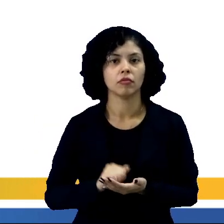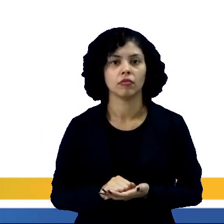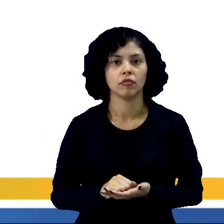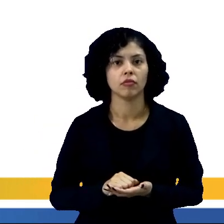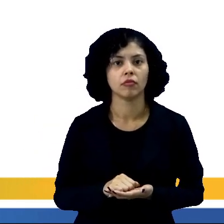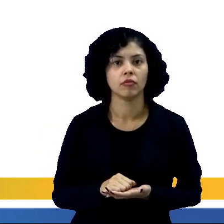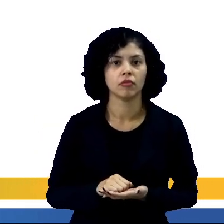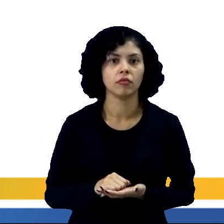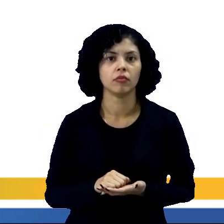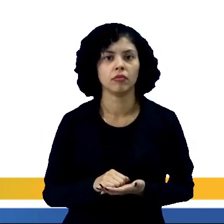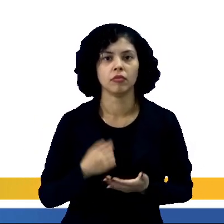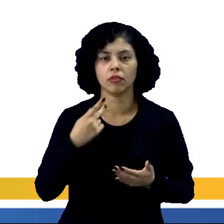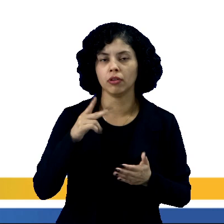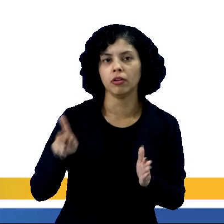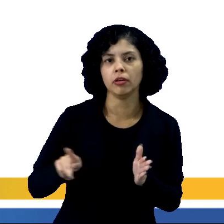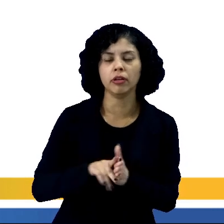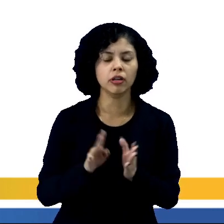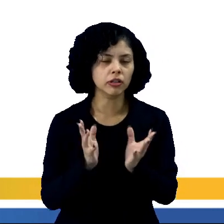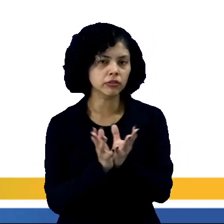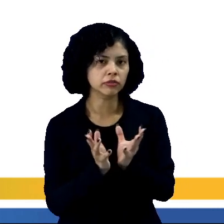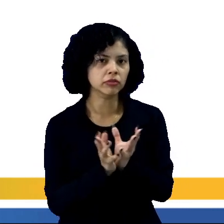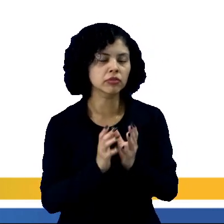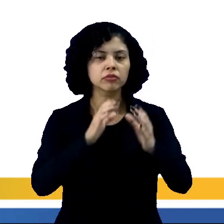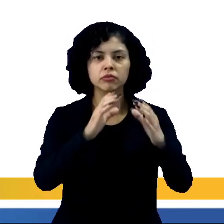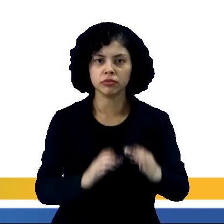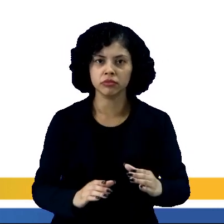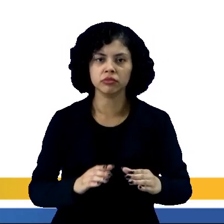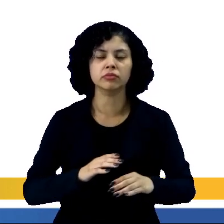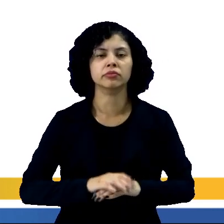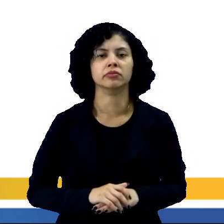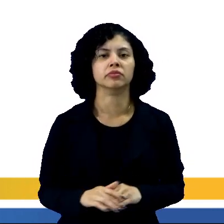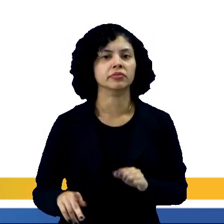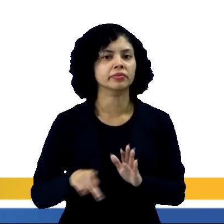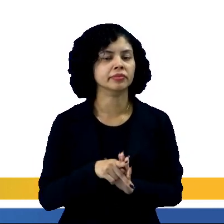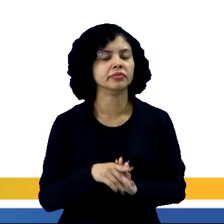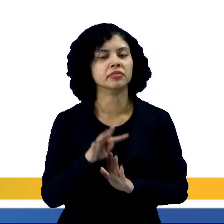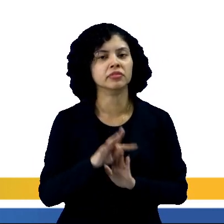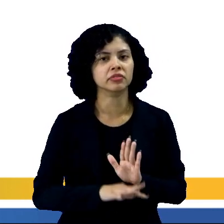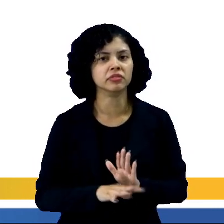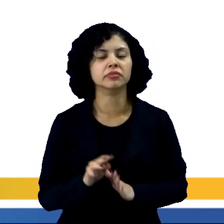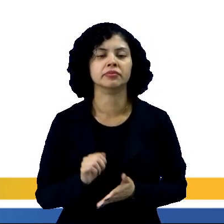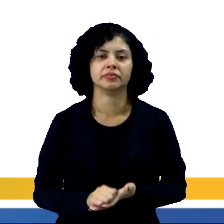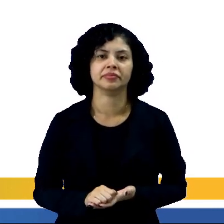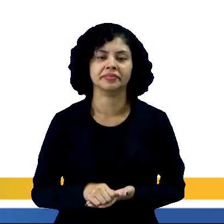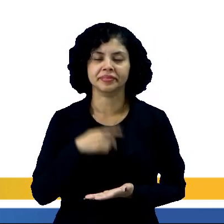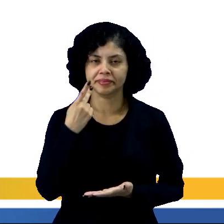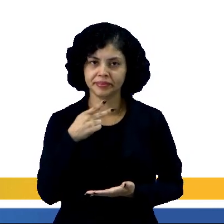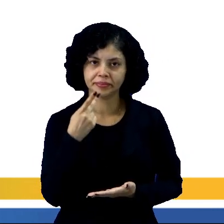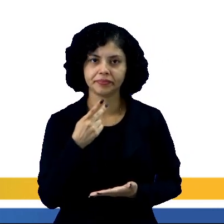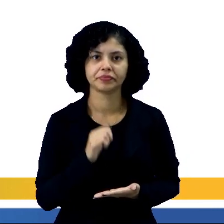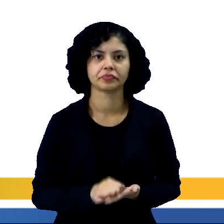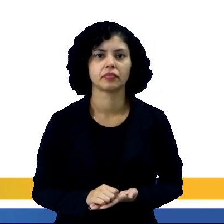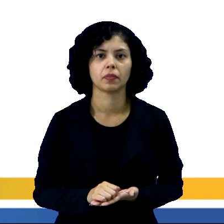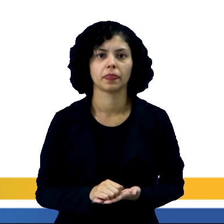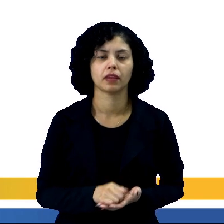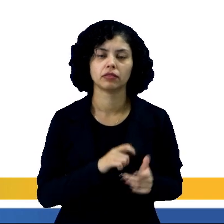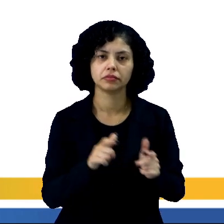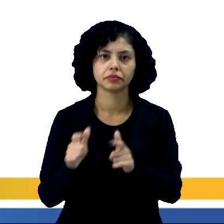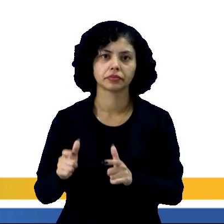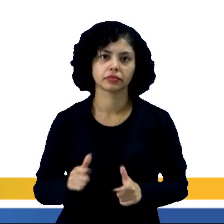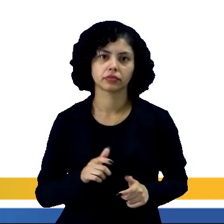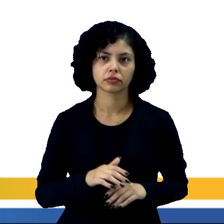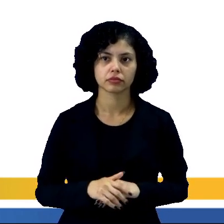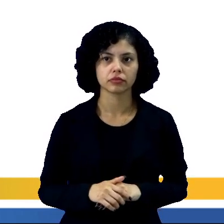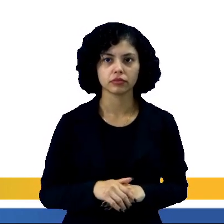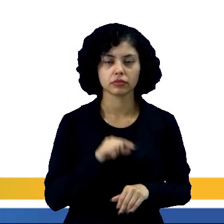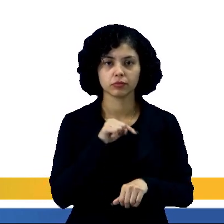se é na sua comunidade, naquele bairro, né? O próprio texto ele fala, né, o ambiente.